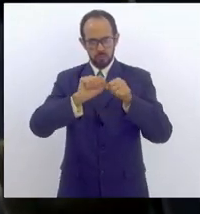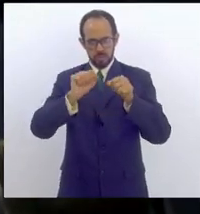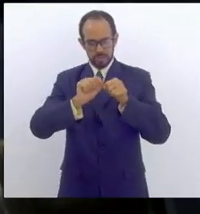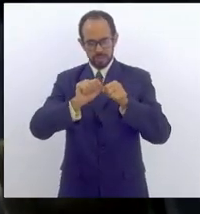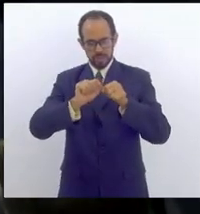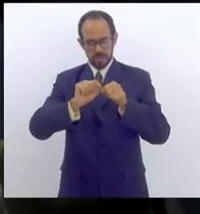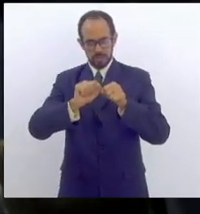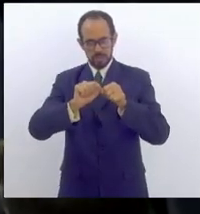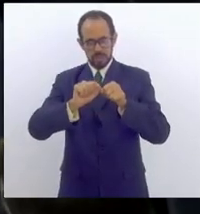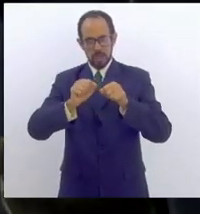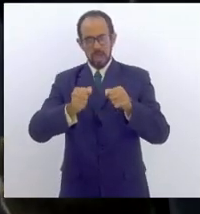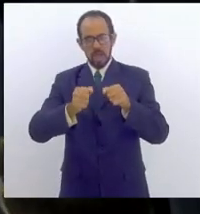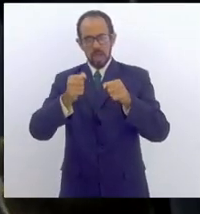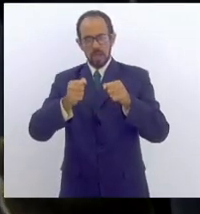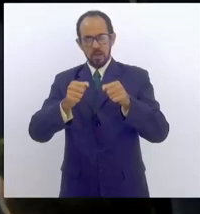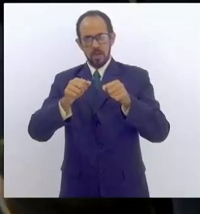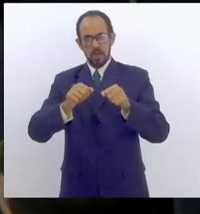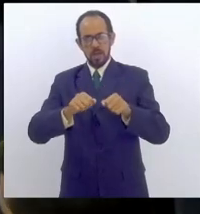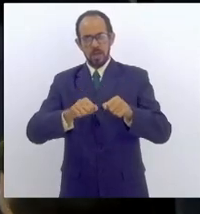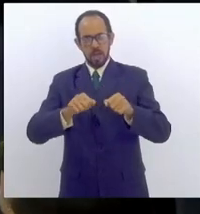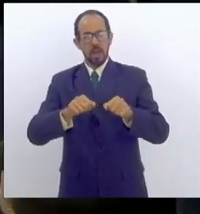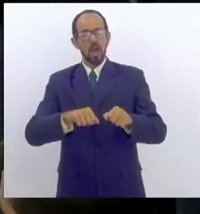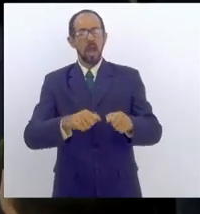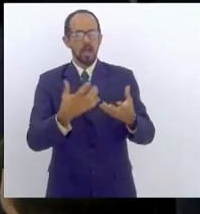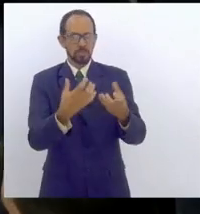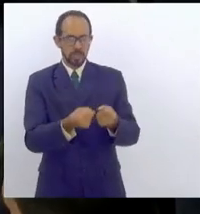faze conforme as tuas forças,